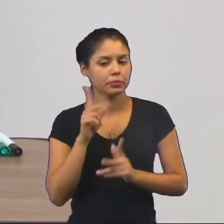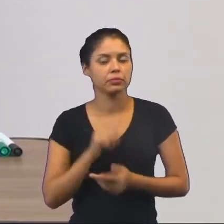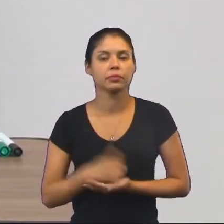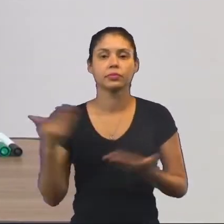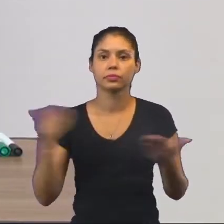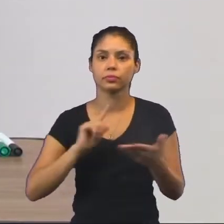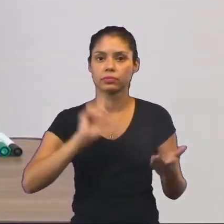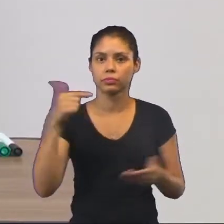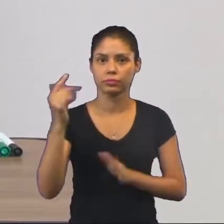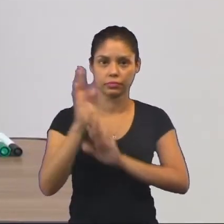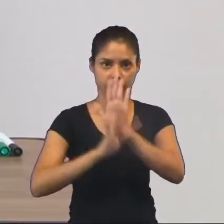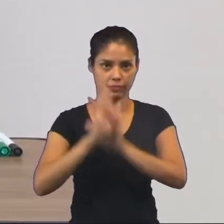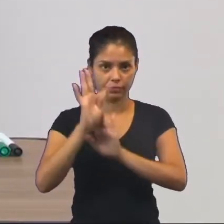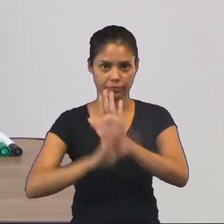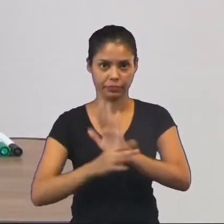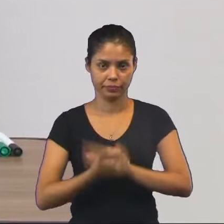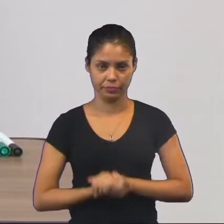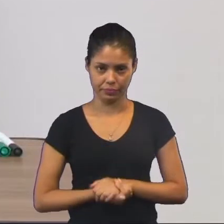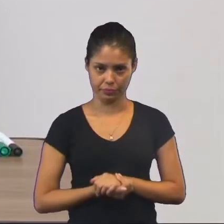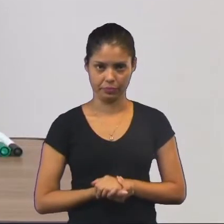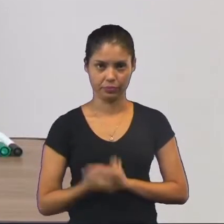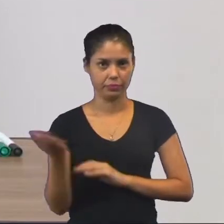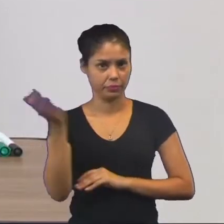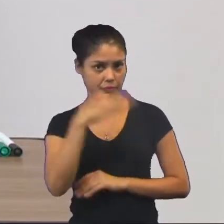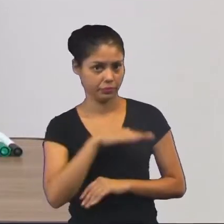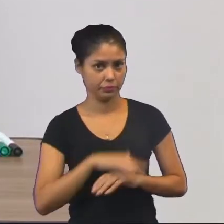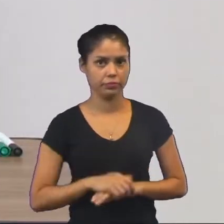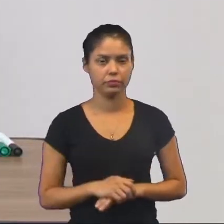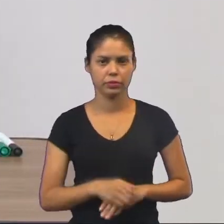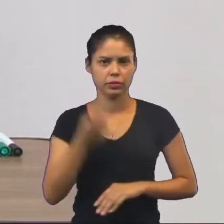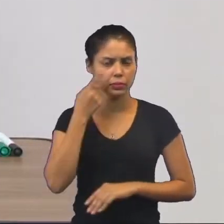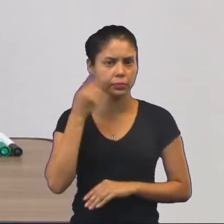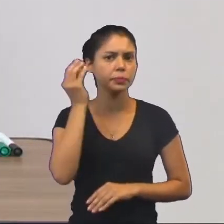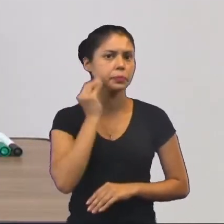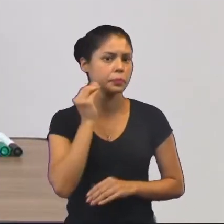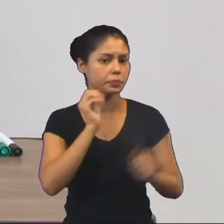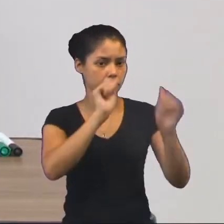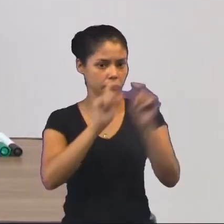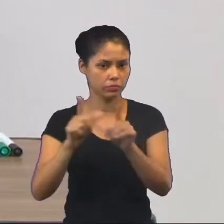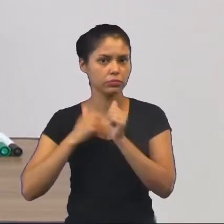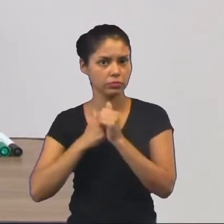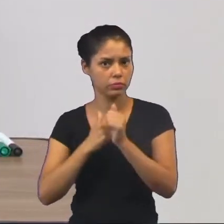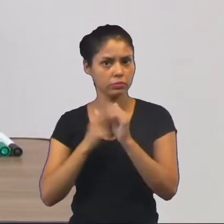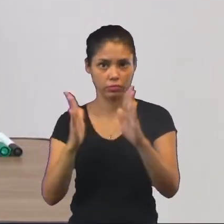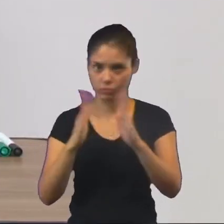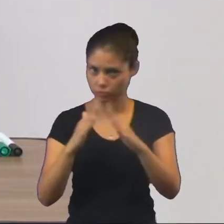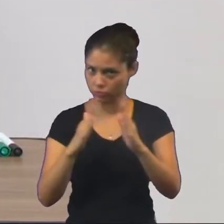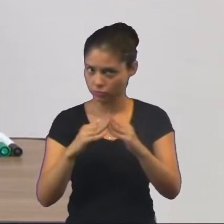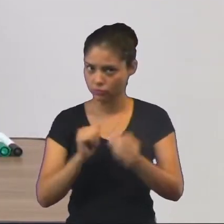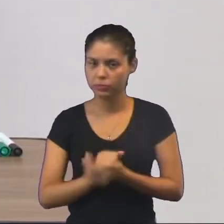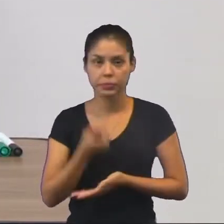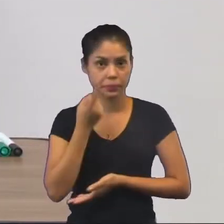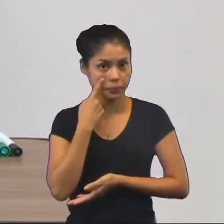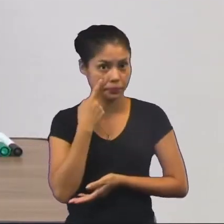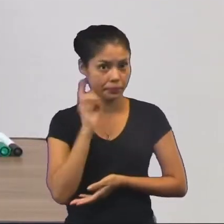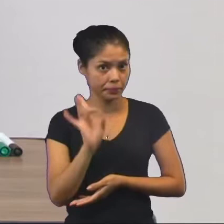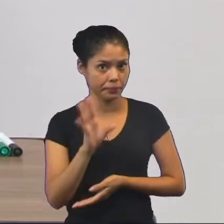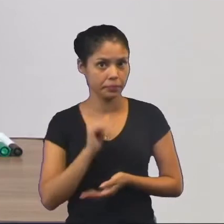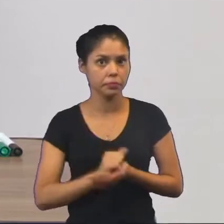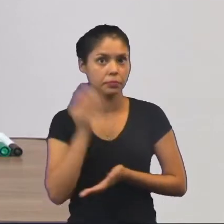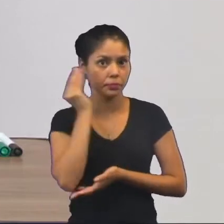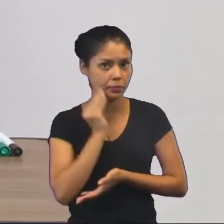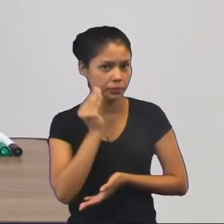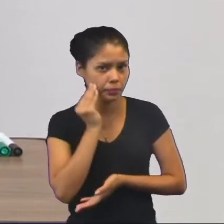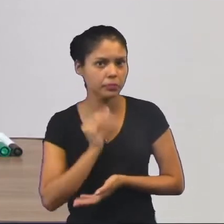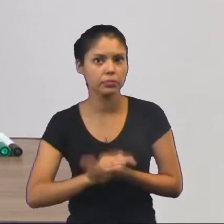Vamos agora partir para o nosso próximo texto? Vamos lá? Vocês estão tentando acompanhar esse texto aí de casa? Olha só, tente